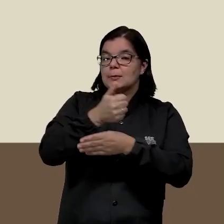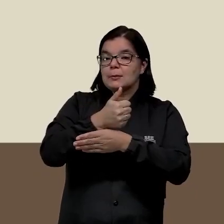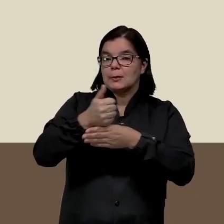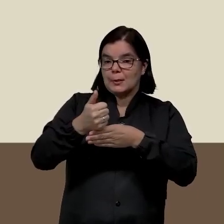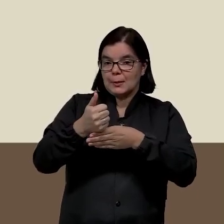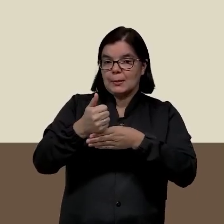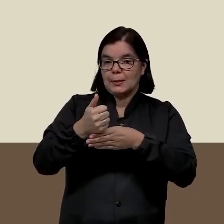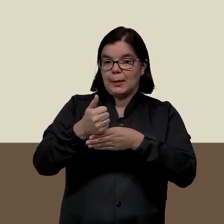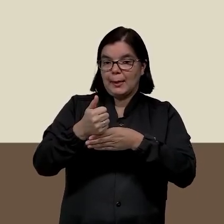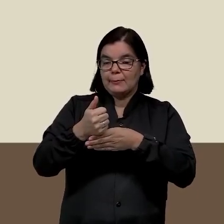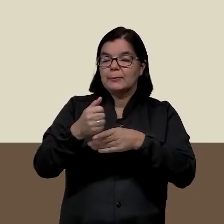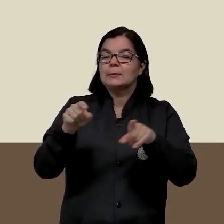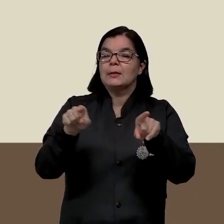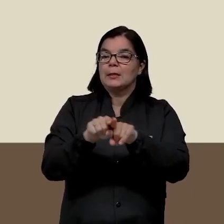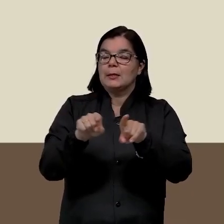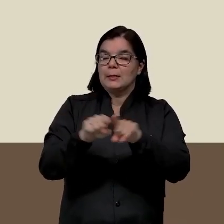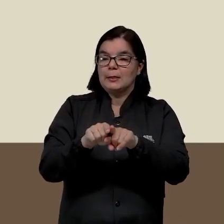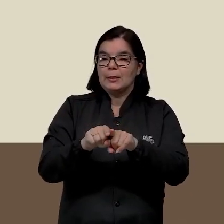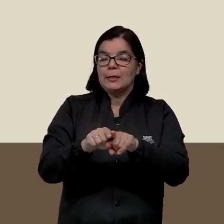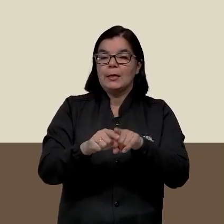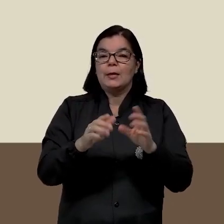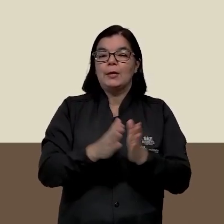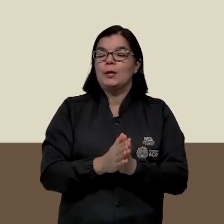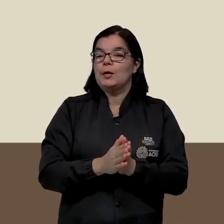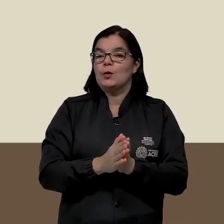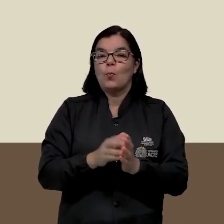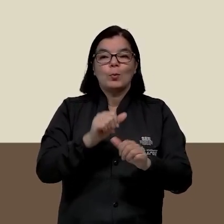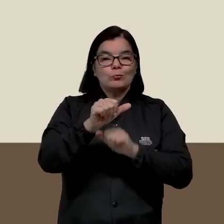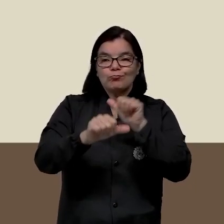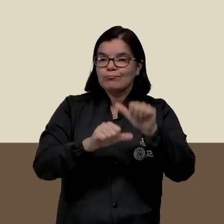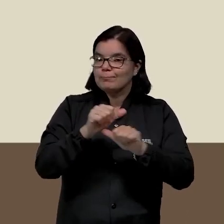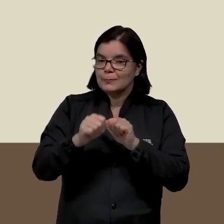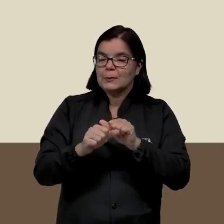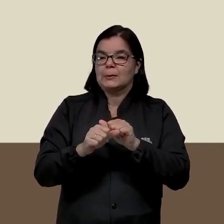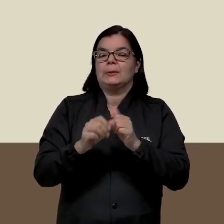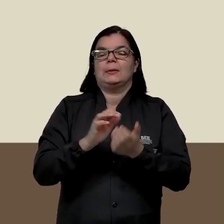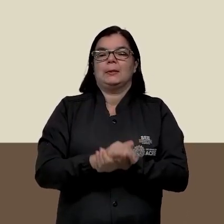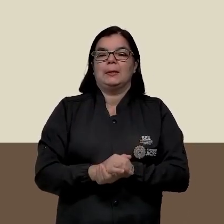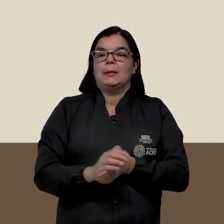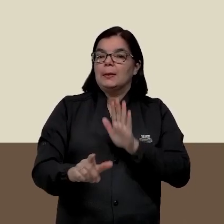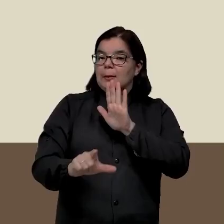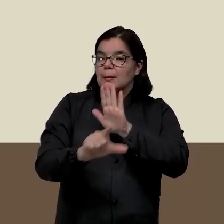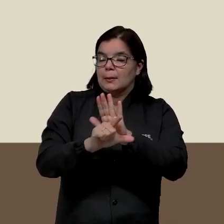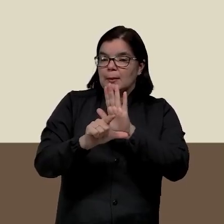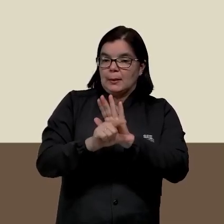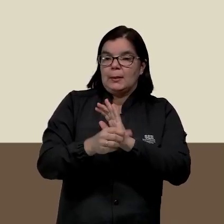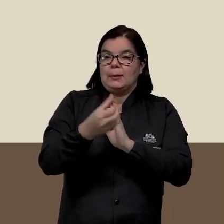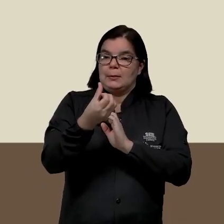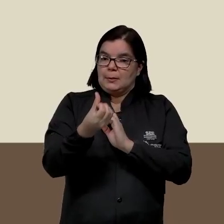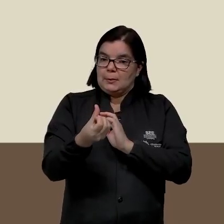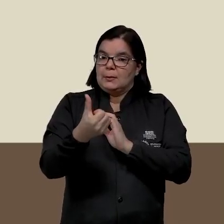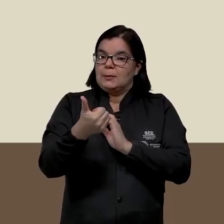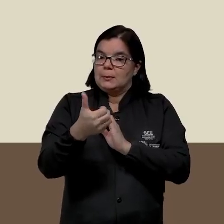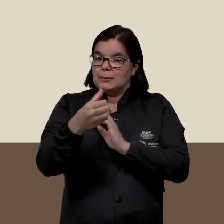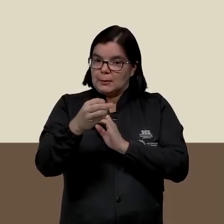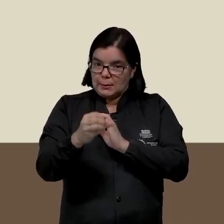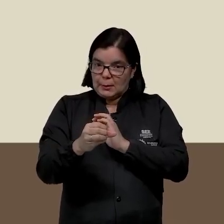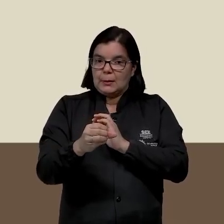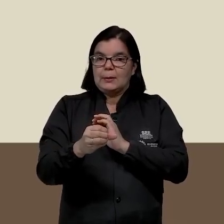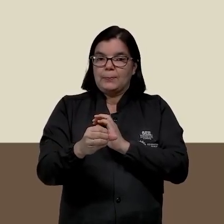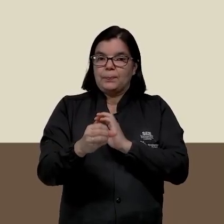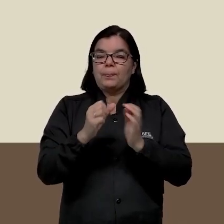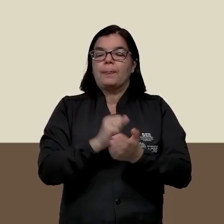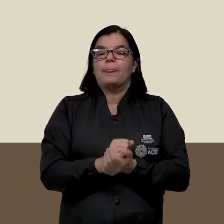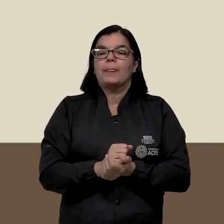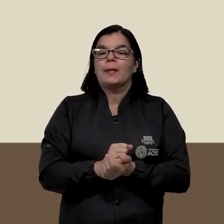são inalienáveis e irrenunciáveis. Então, gente, a Lei 9.610, ela garante que